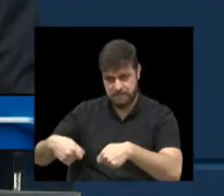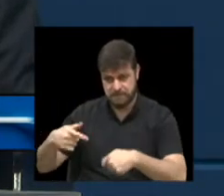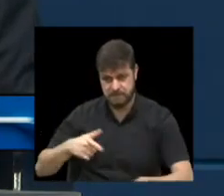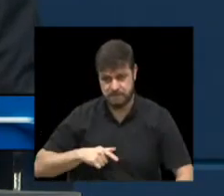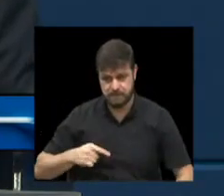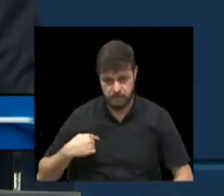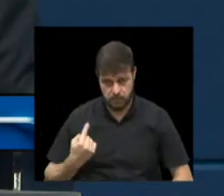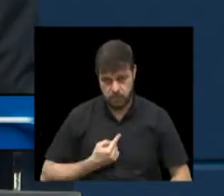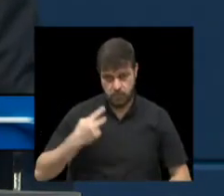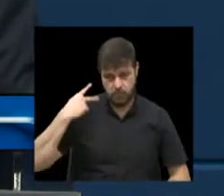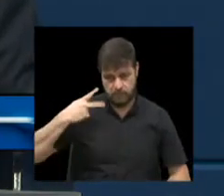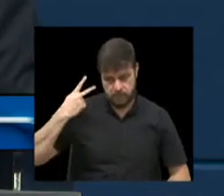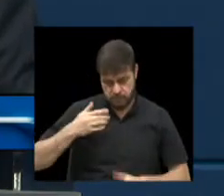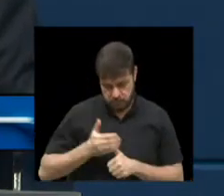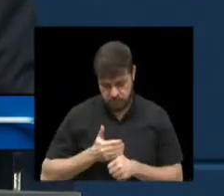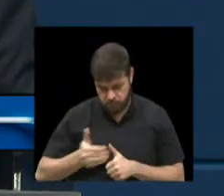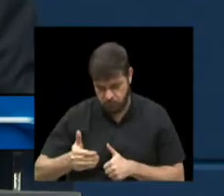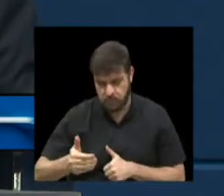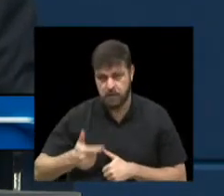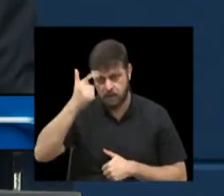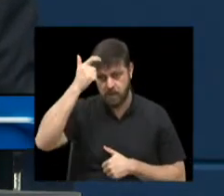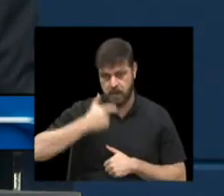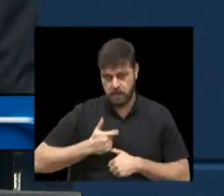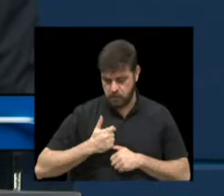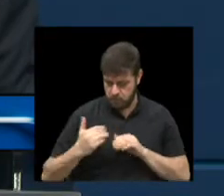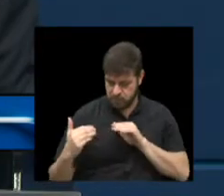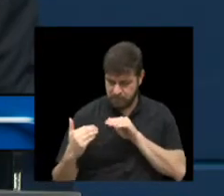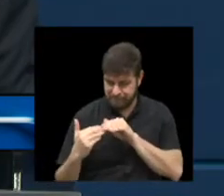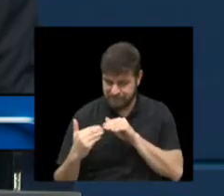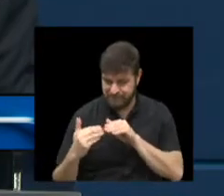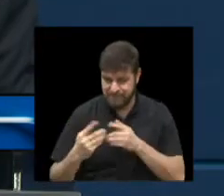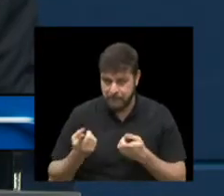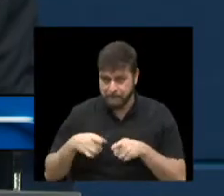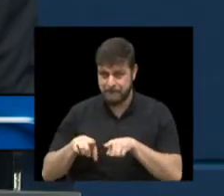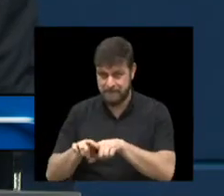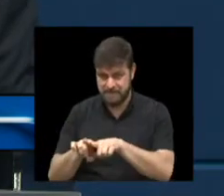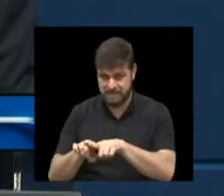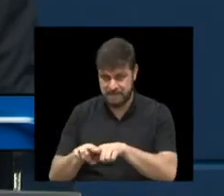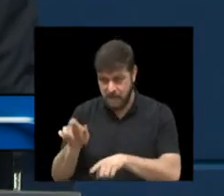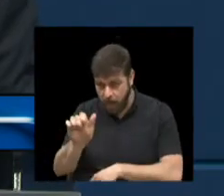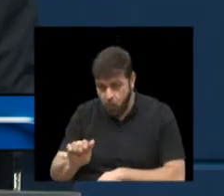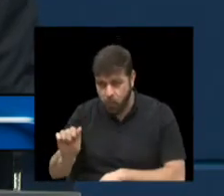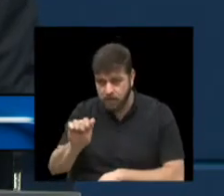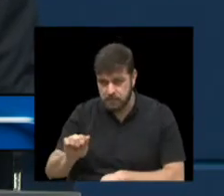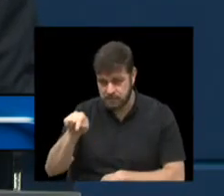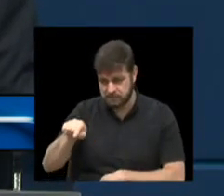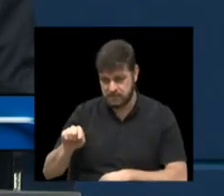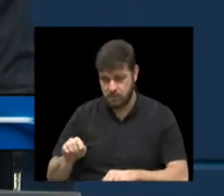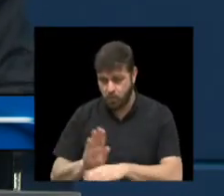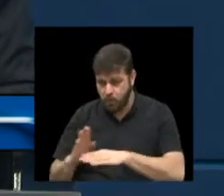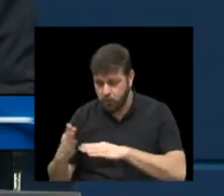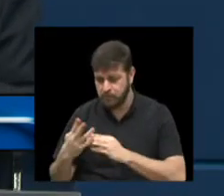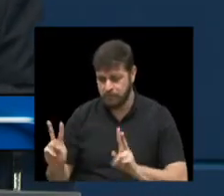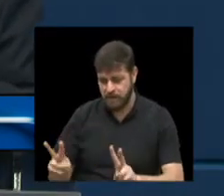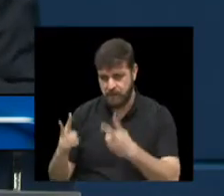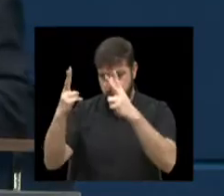de vereador está à disposição da associação e dos moradores daquela região. Meu boa noite, boa sessão a